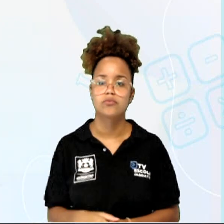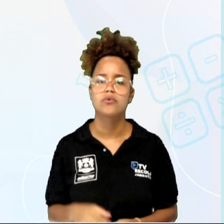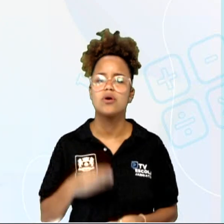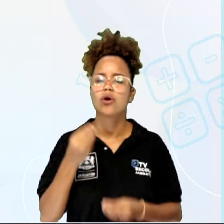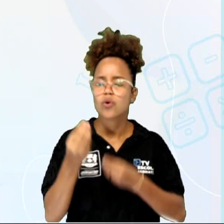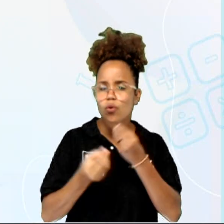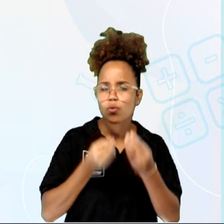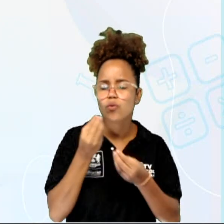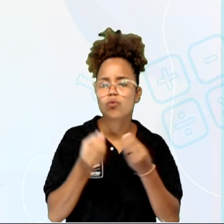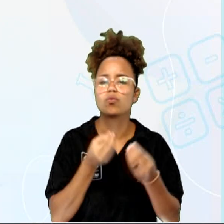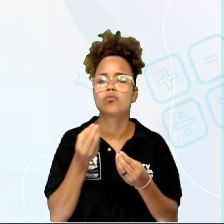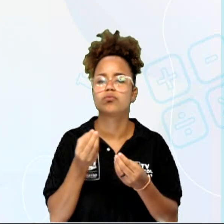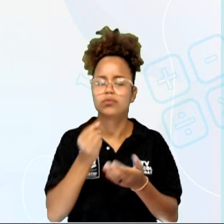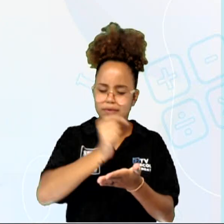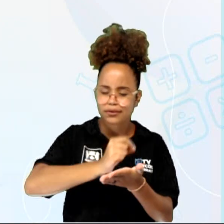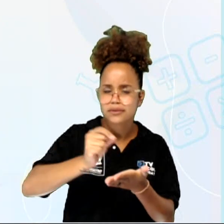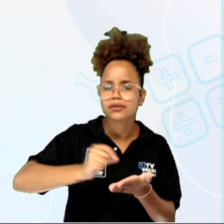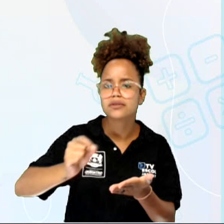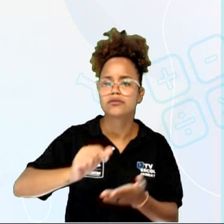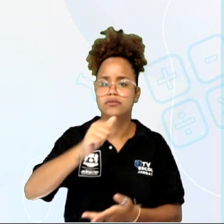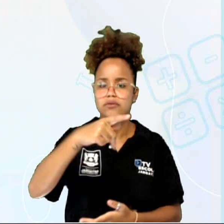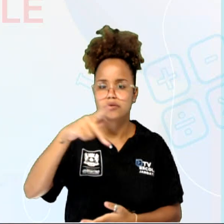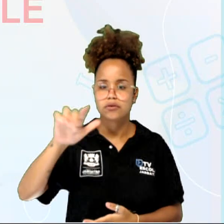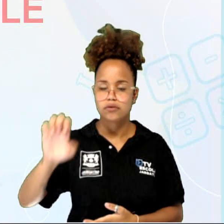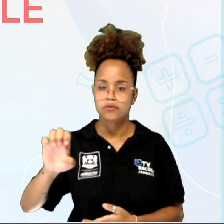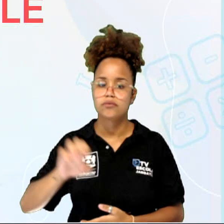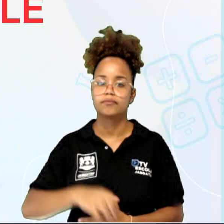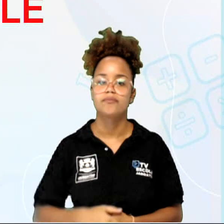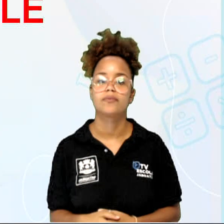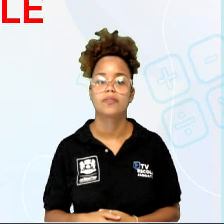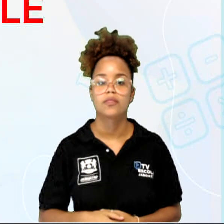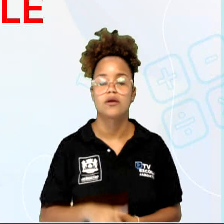spell apple? It's